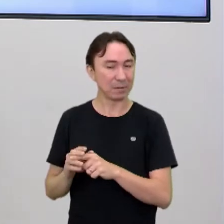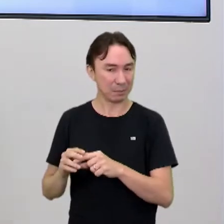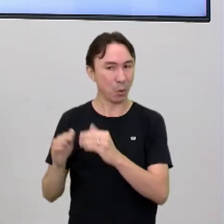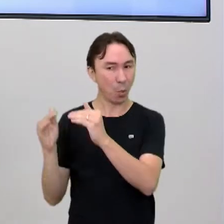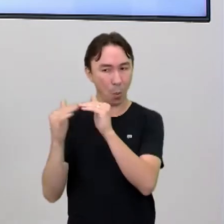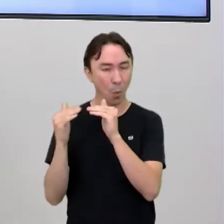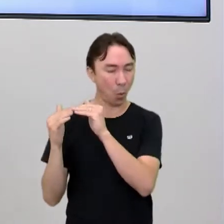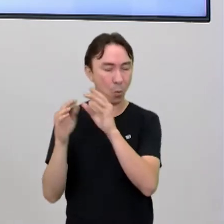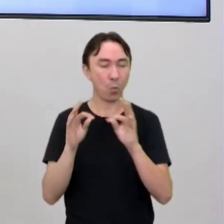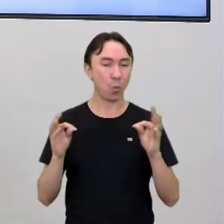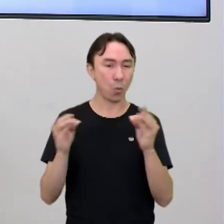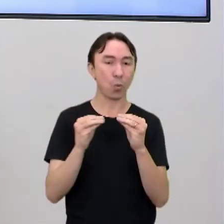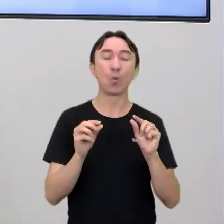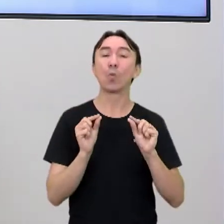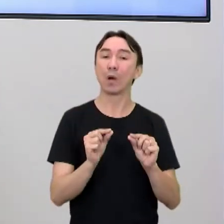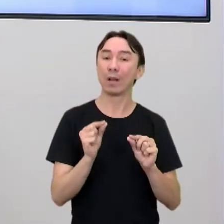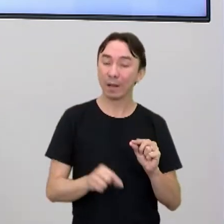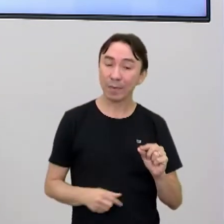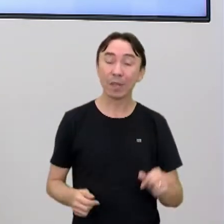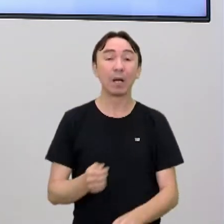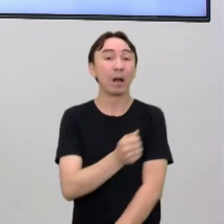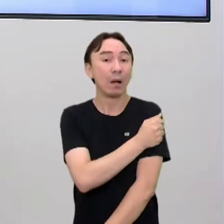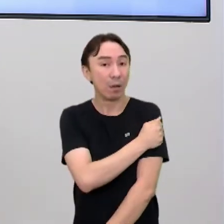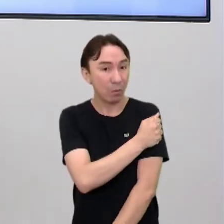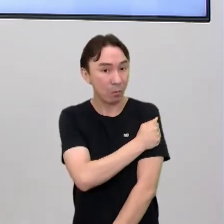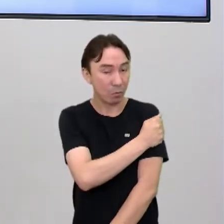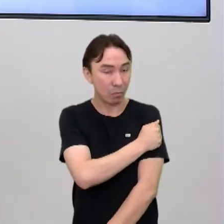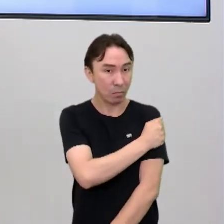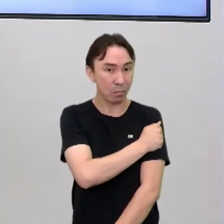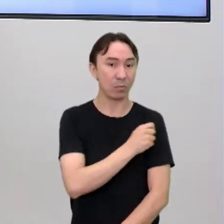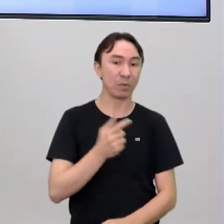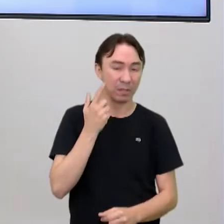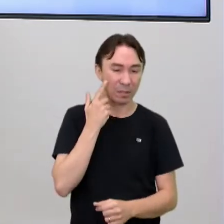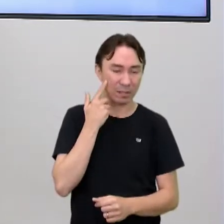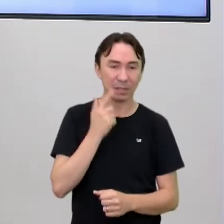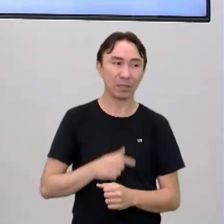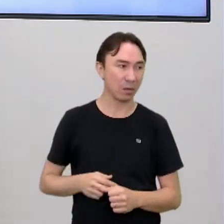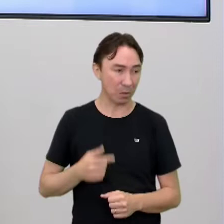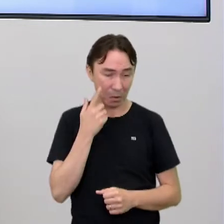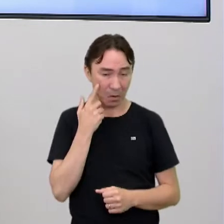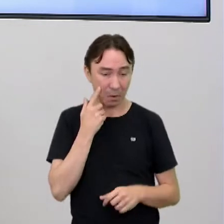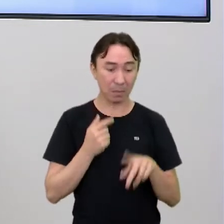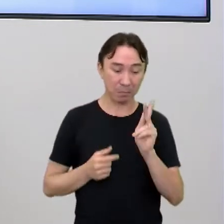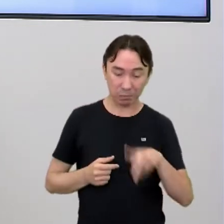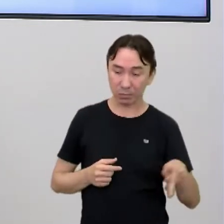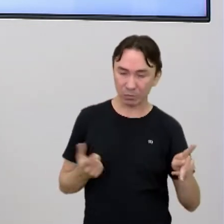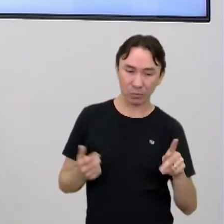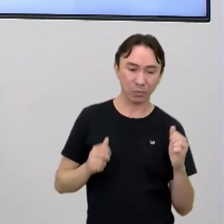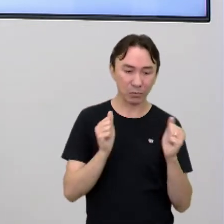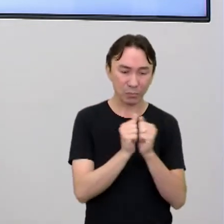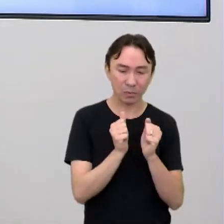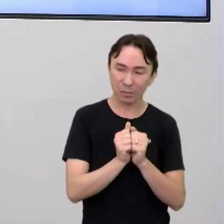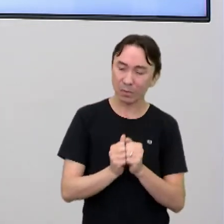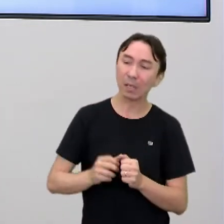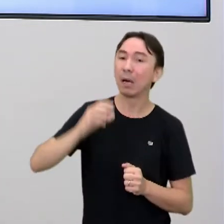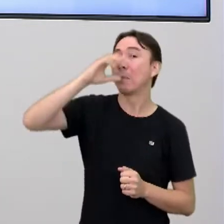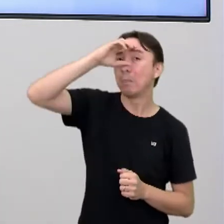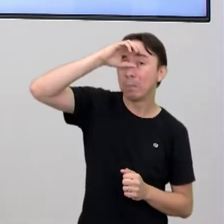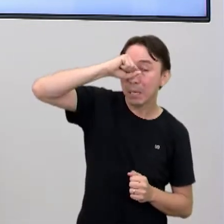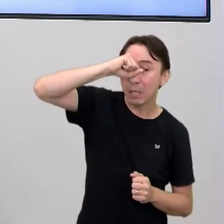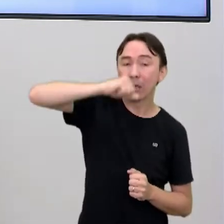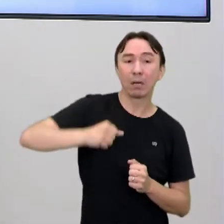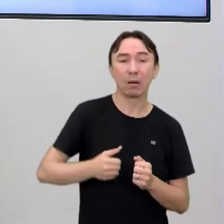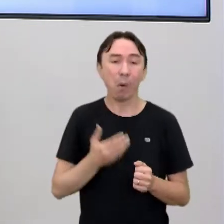trazido como aliado na construção do saber, na construção do